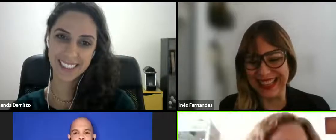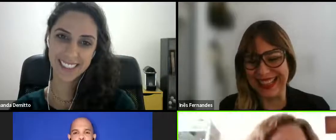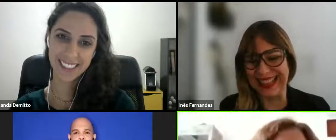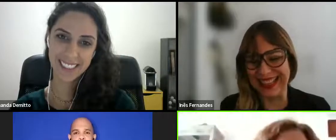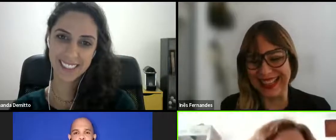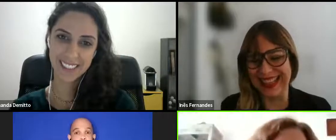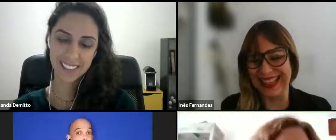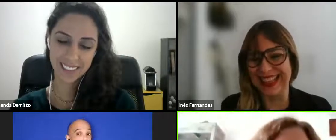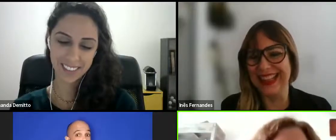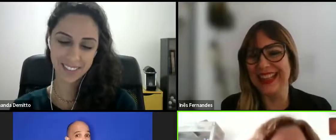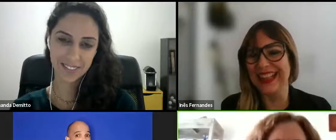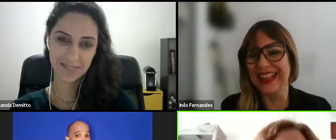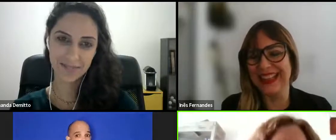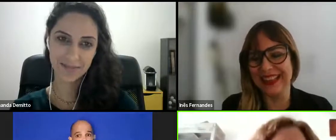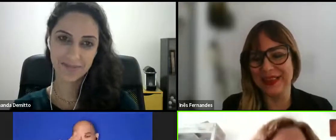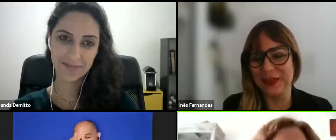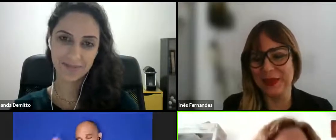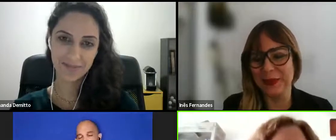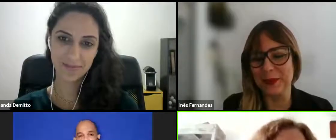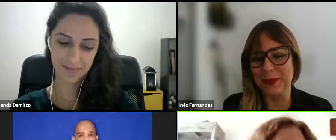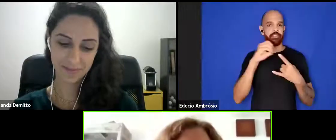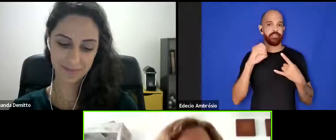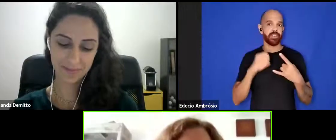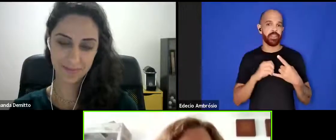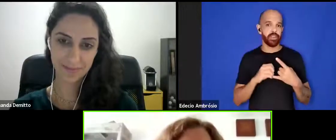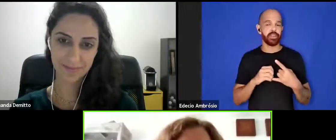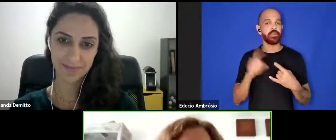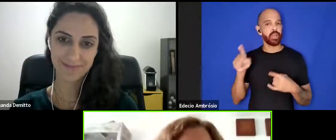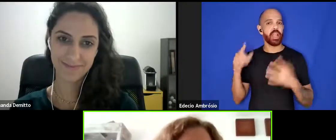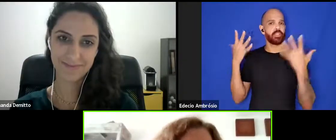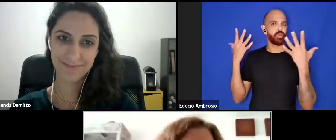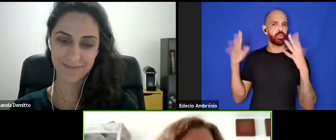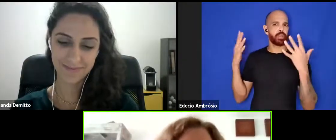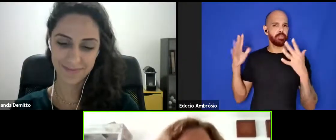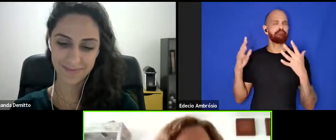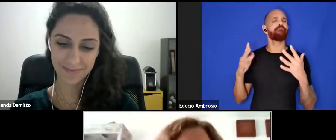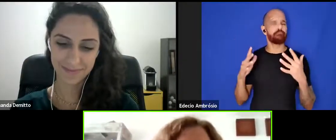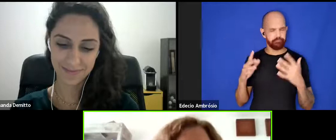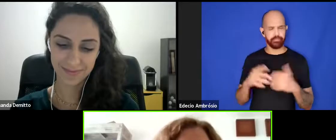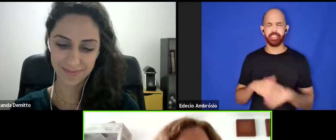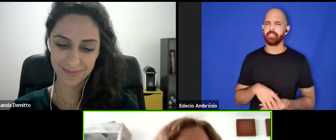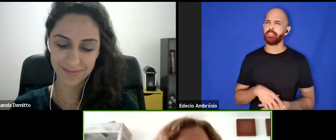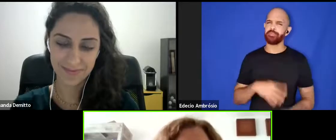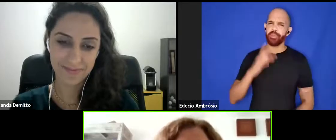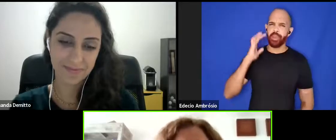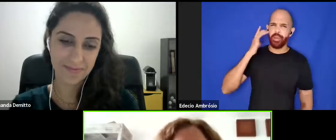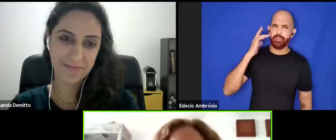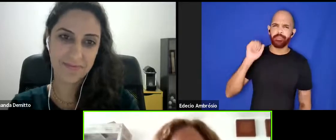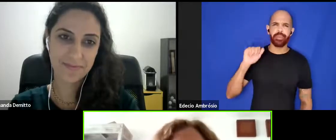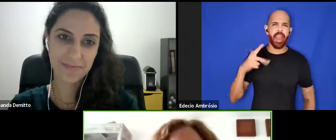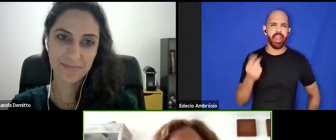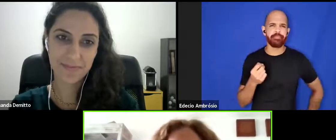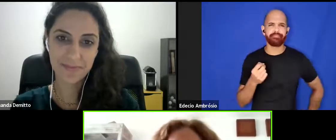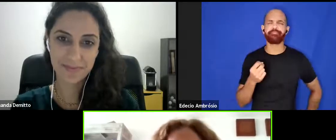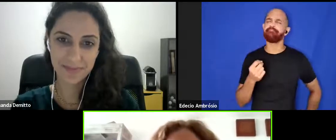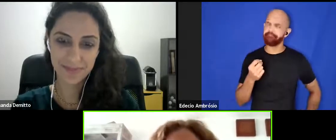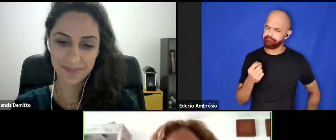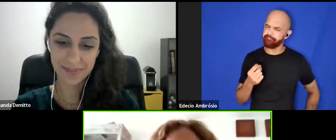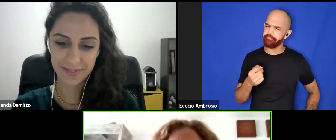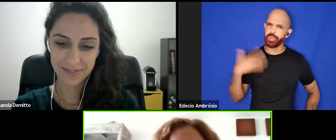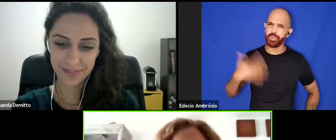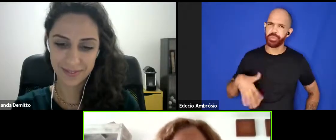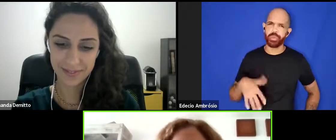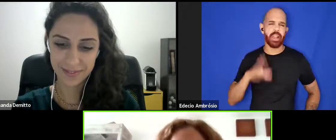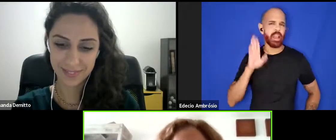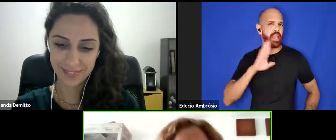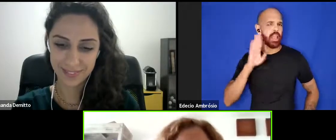de tudo, agradecer a Fiocruz por essa homenagem, porque eu achei, assim... muito legal mesmo, eu fiquei